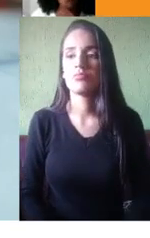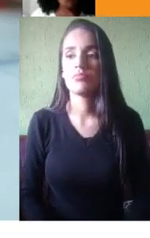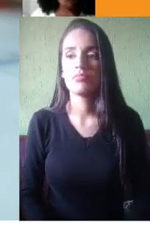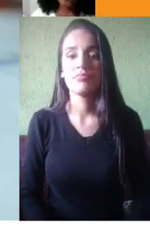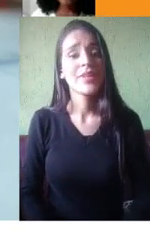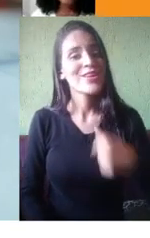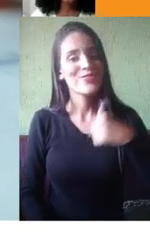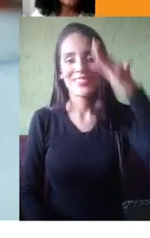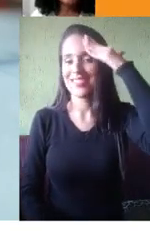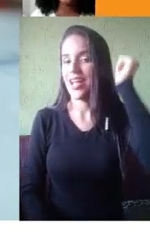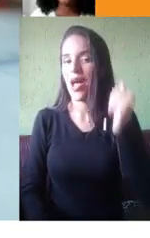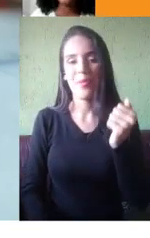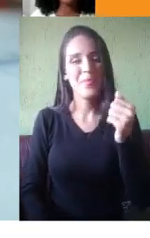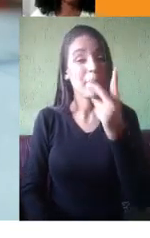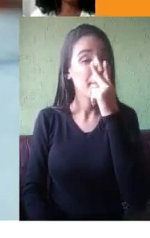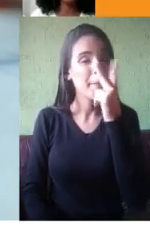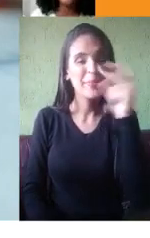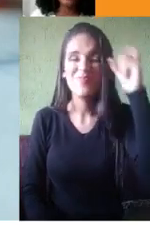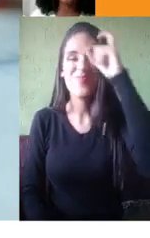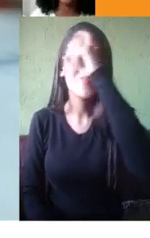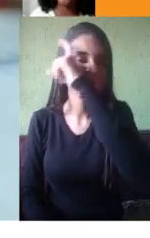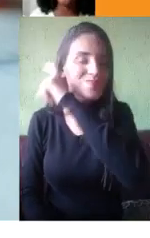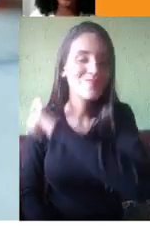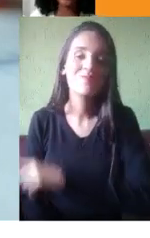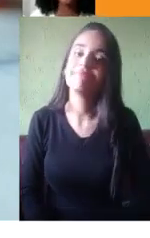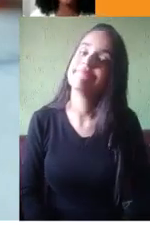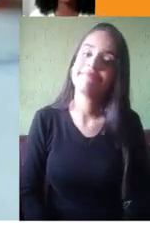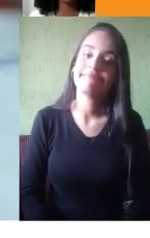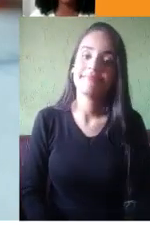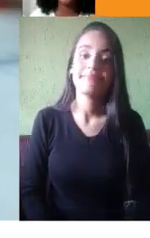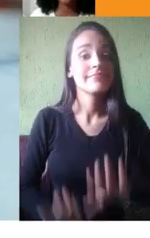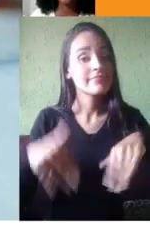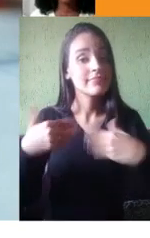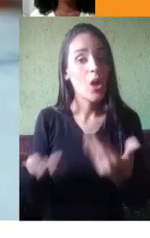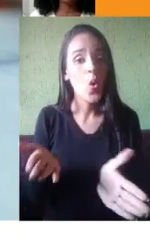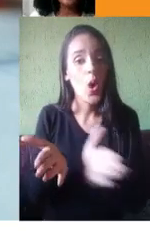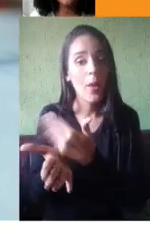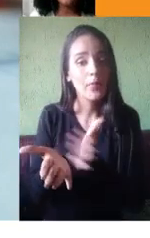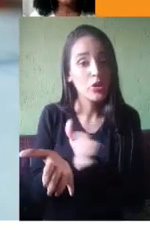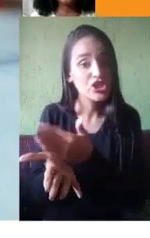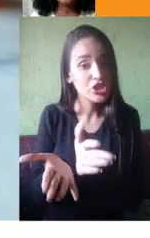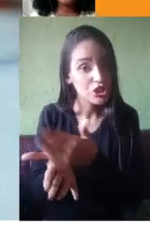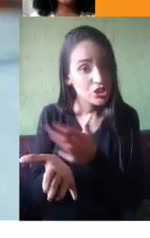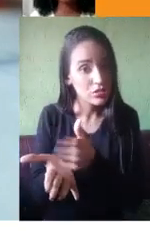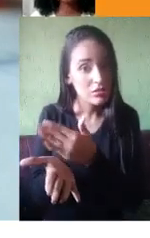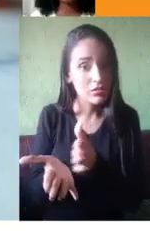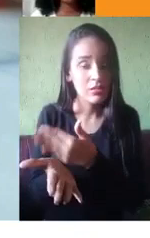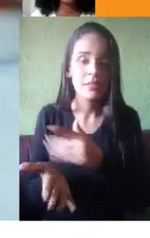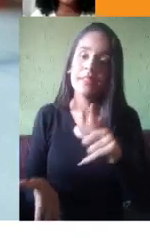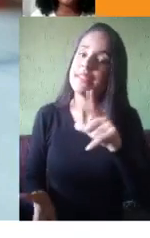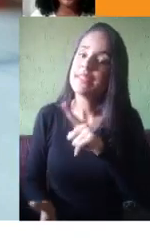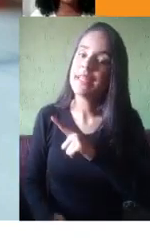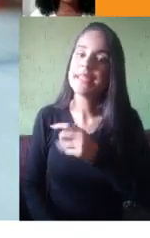textual. Eu sei que pode parecer muito difícil no primeiro momento falando tudo isso. Por isso, na nossa apostila